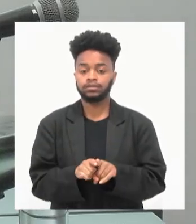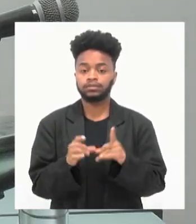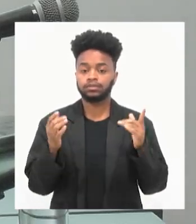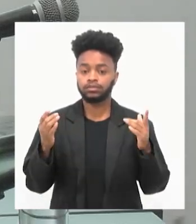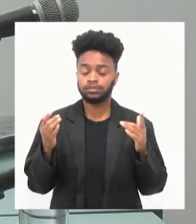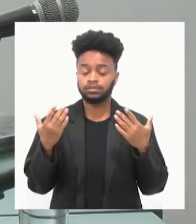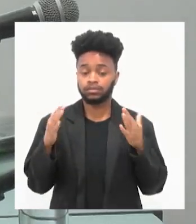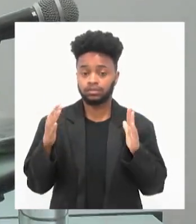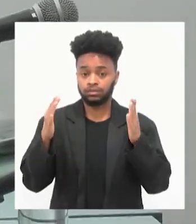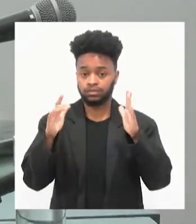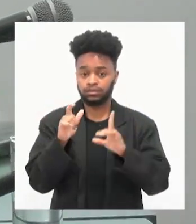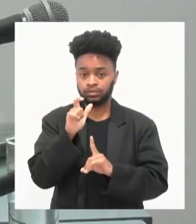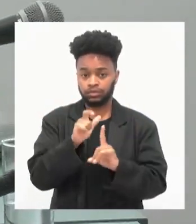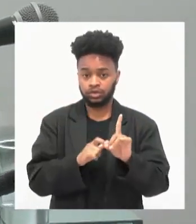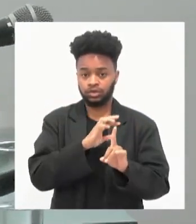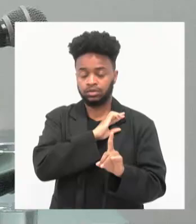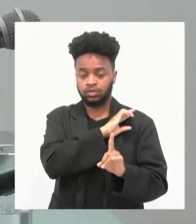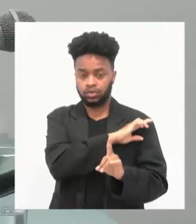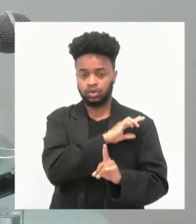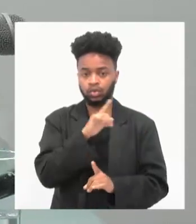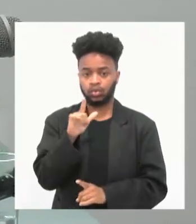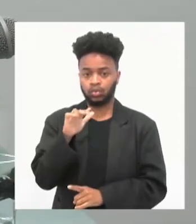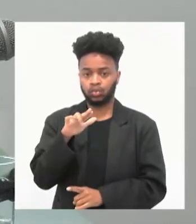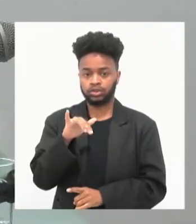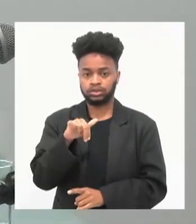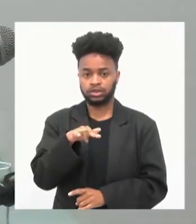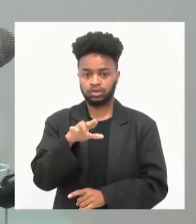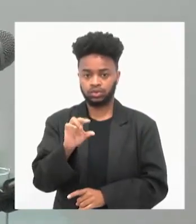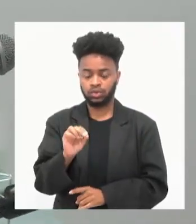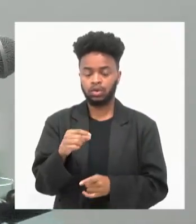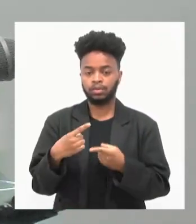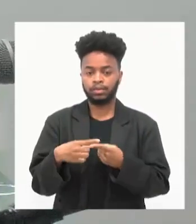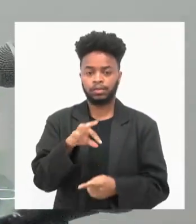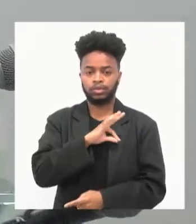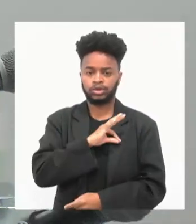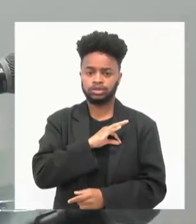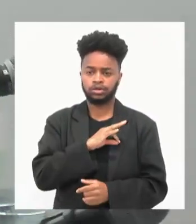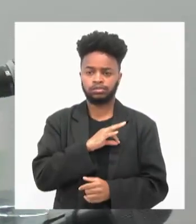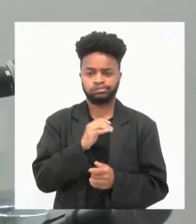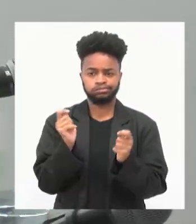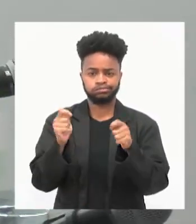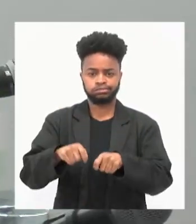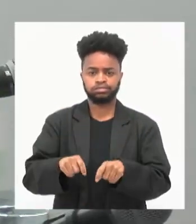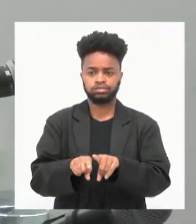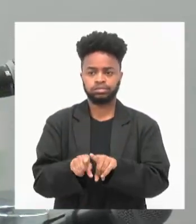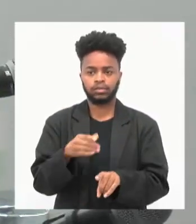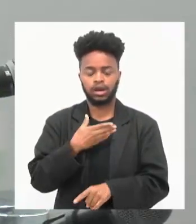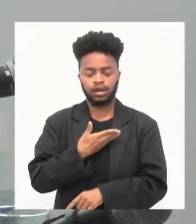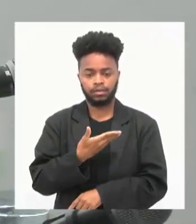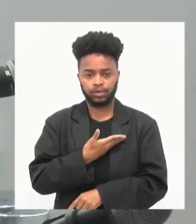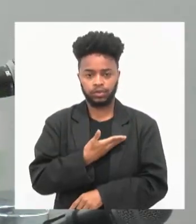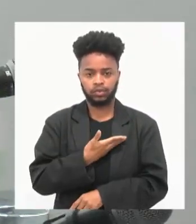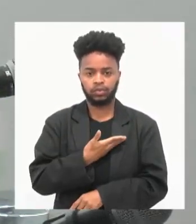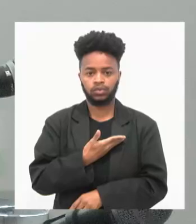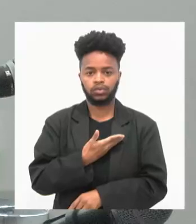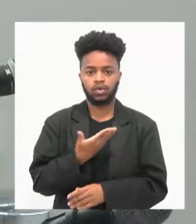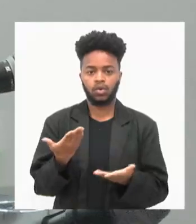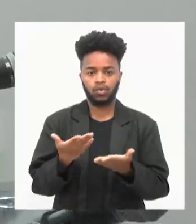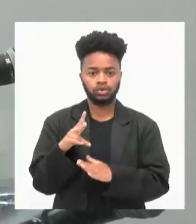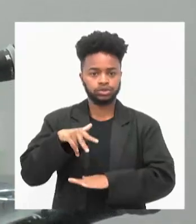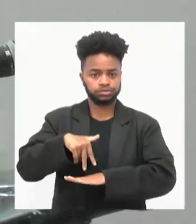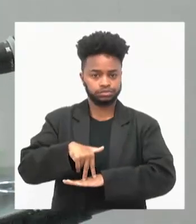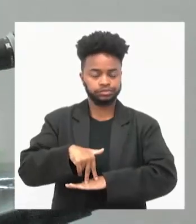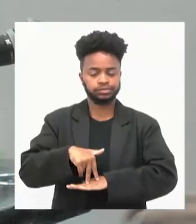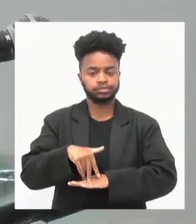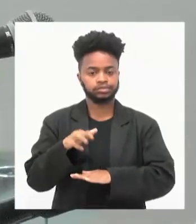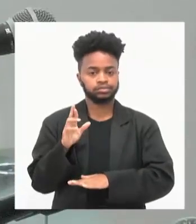a figura do Coronel Luciano, além de oficial competente, amigo querido, e veio aqui se expor em nome da